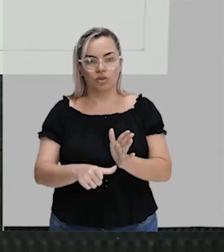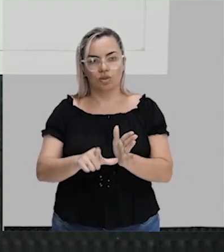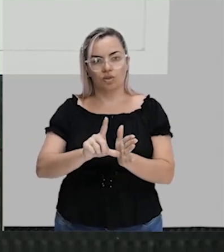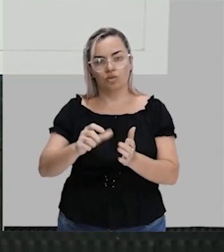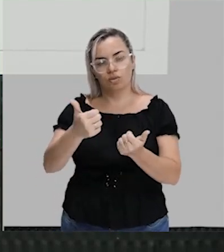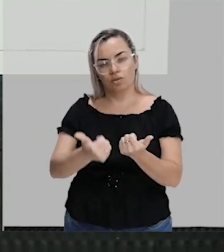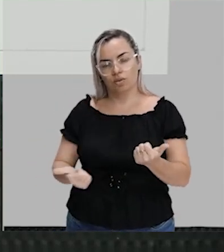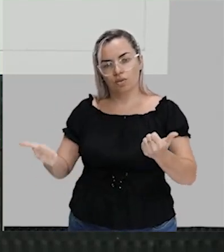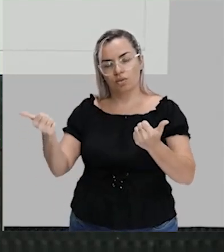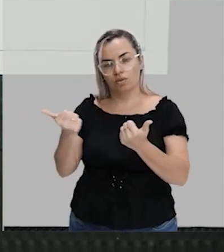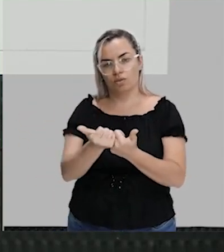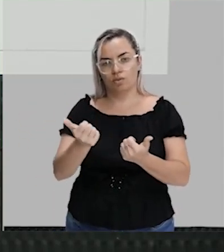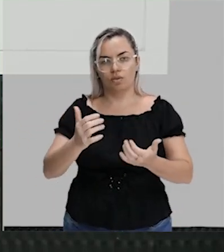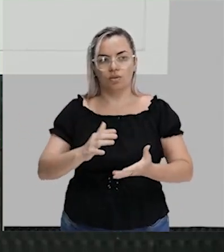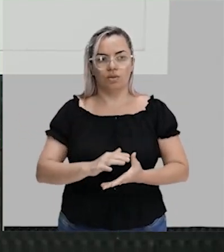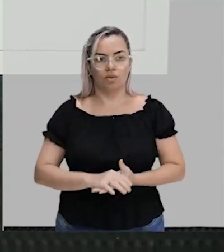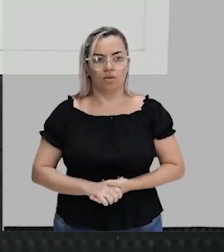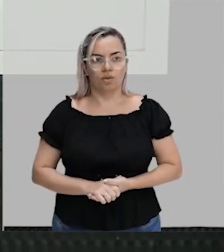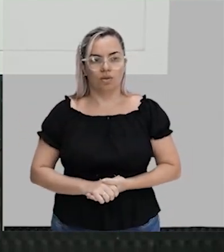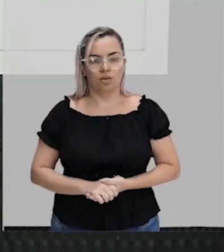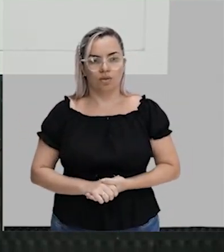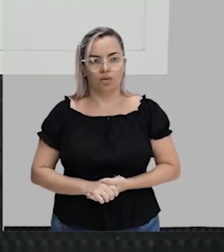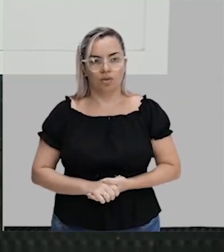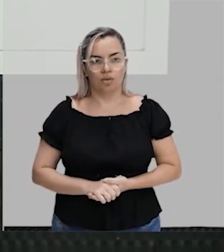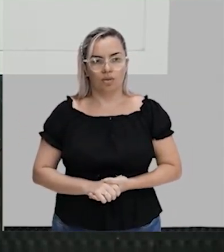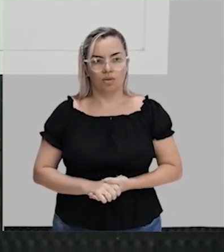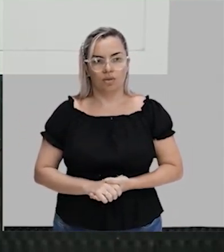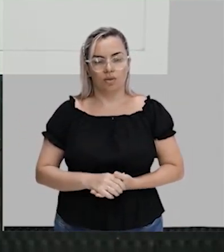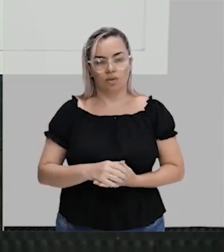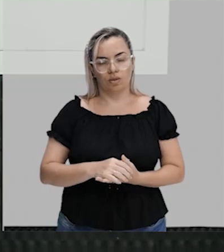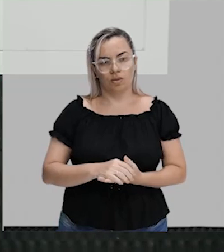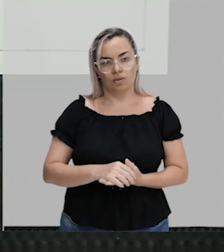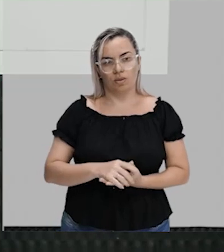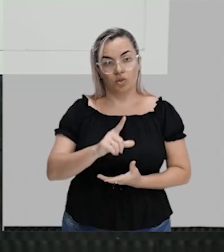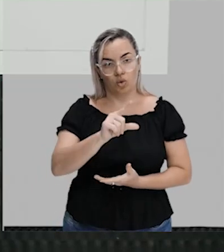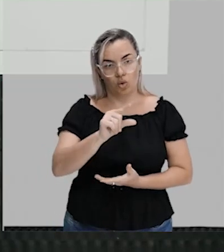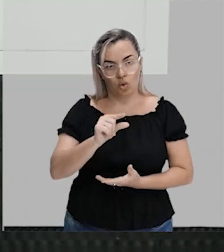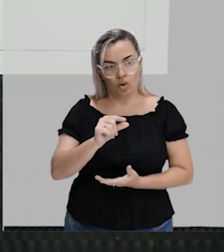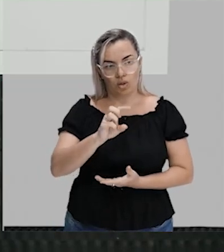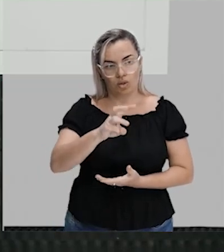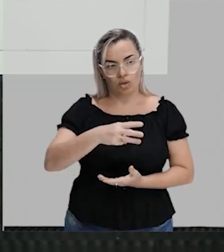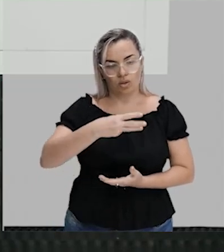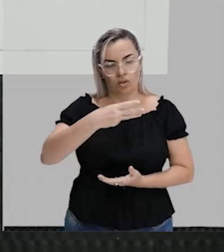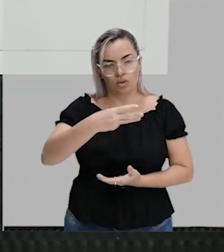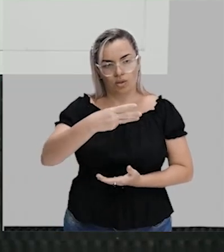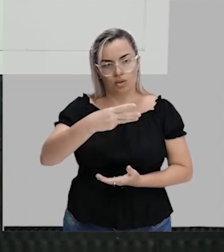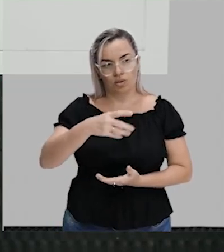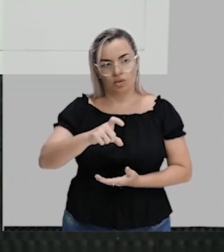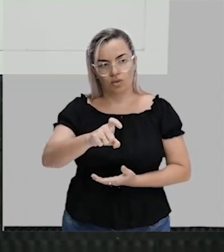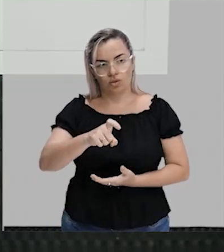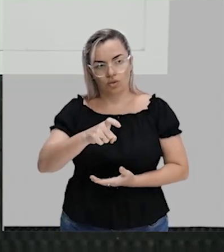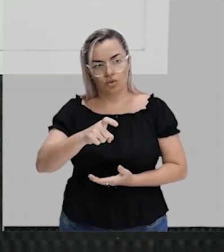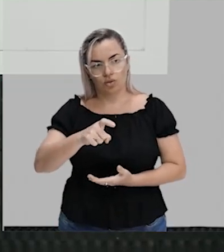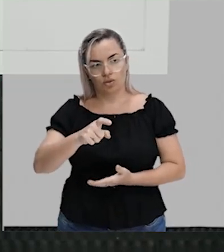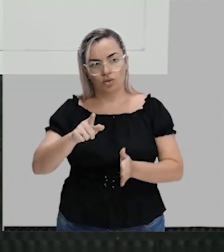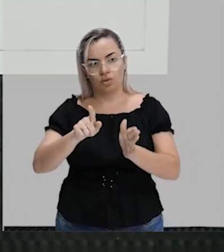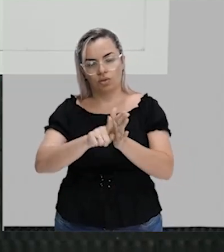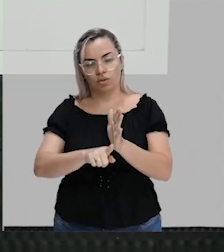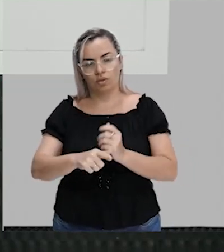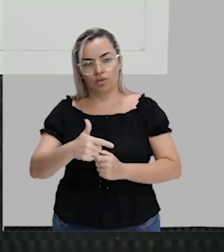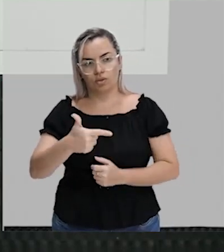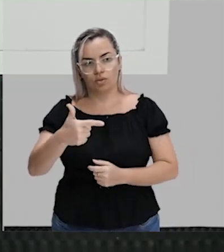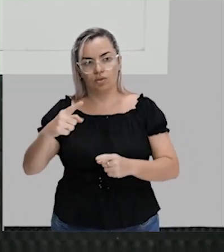substitua né faça uma substituição então vai ficar 3x - 2 multiplicado por um